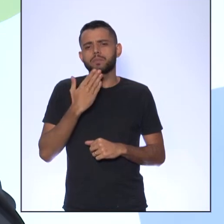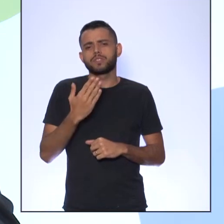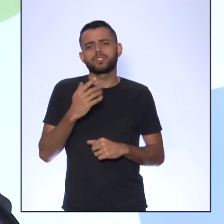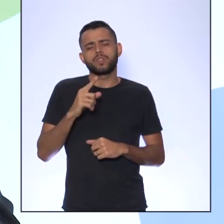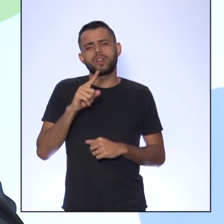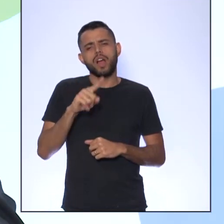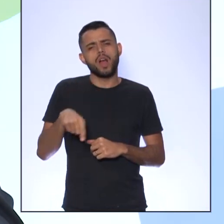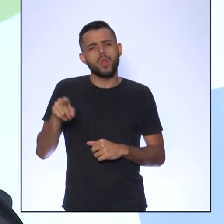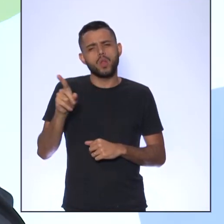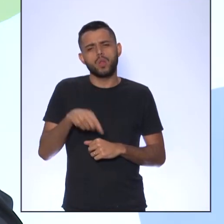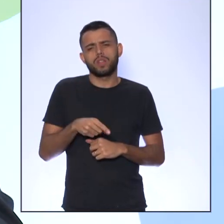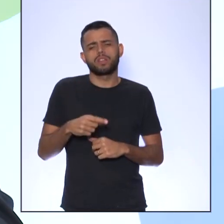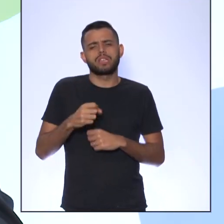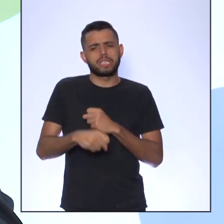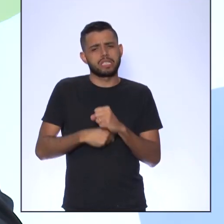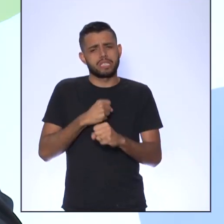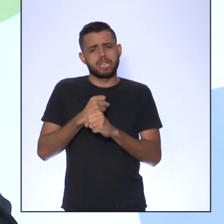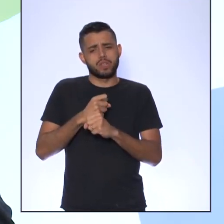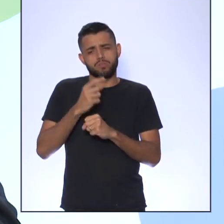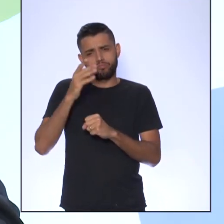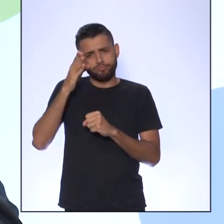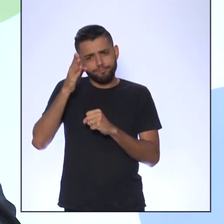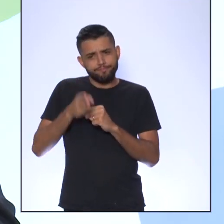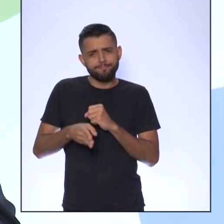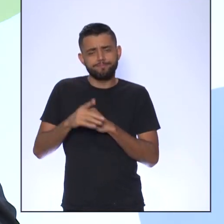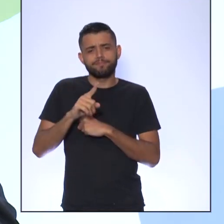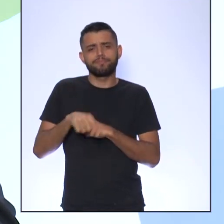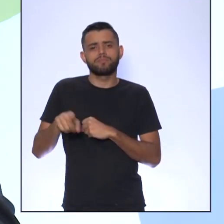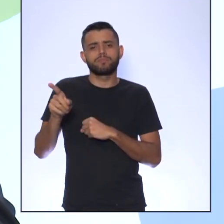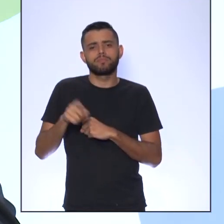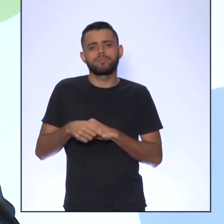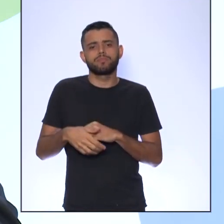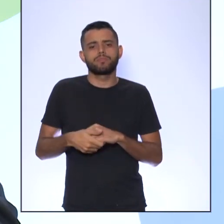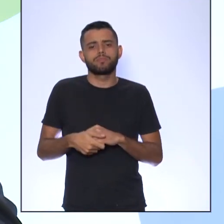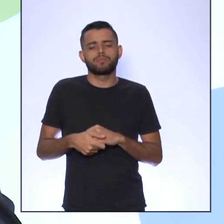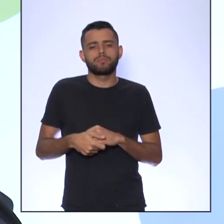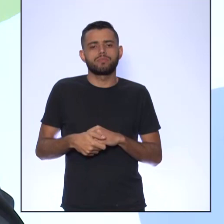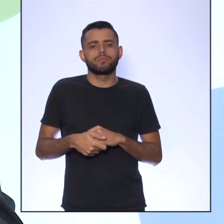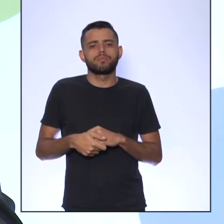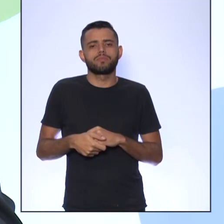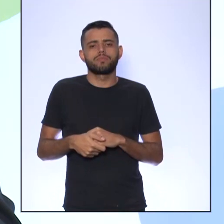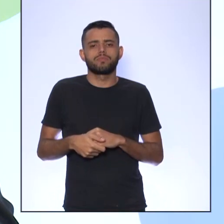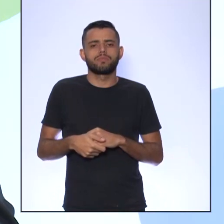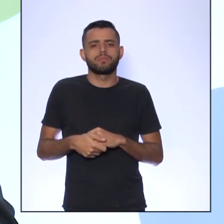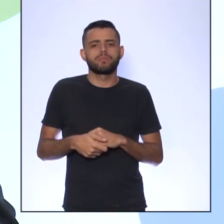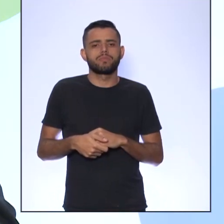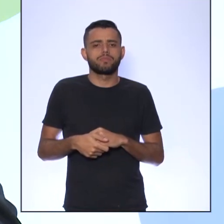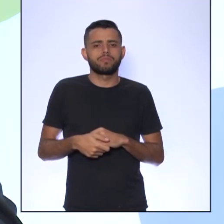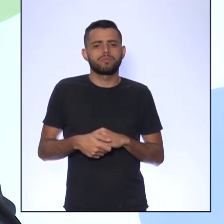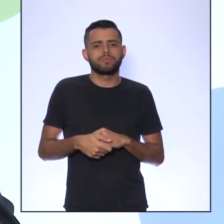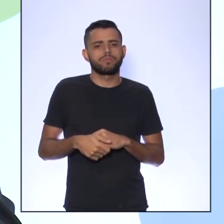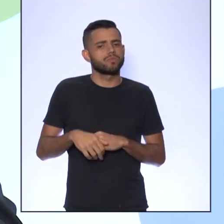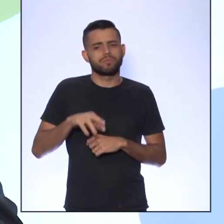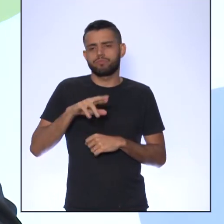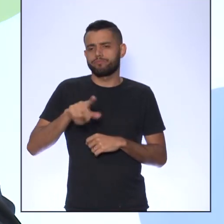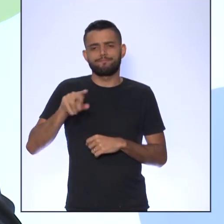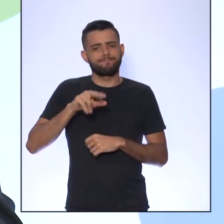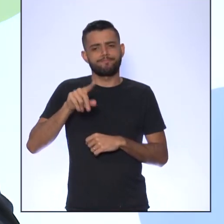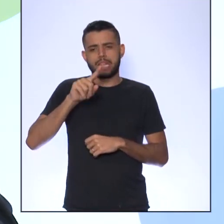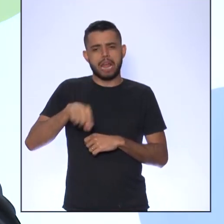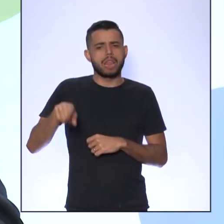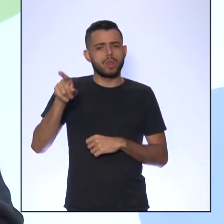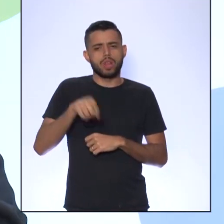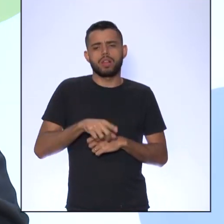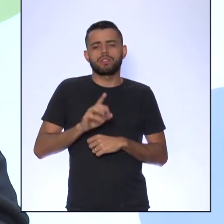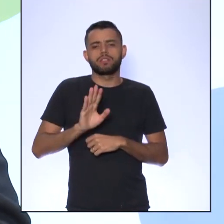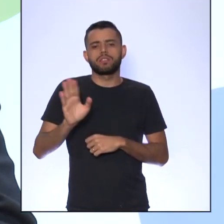ano letivo. Deixa eu ver, Cauane Eduardo. Cauane Eduardo, nós não vamos anular o ano letivo,